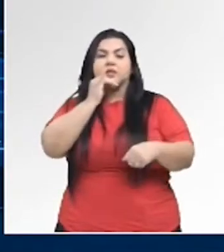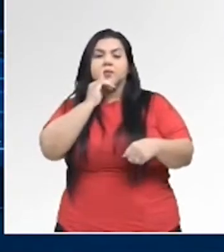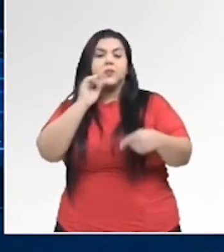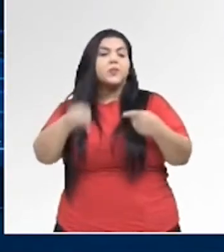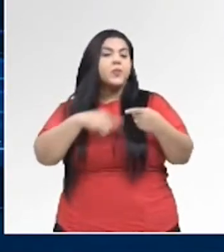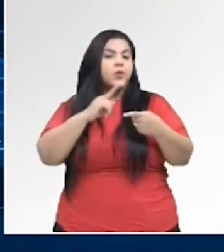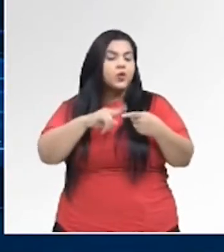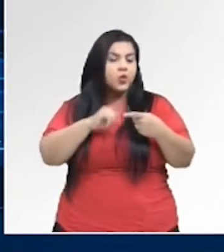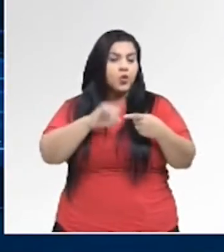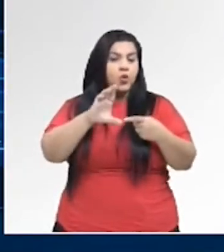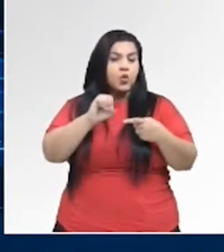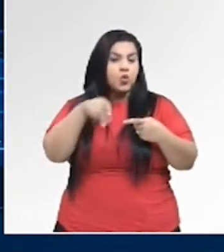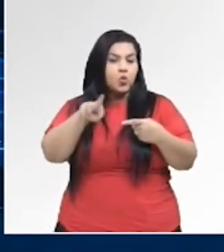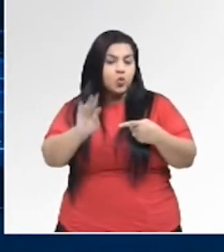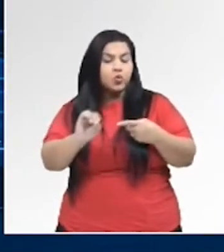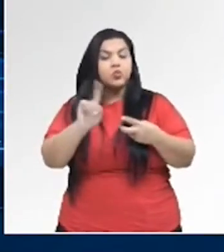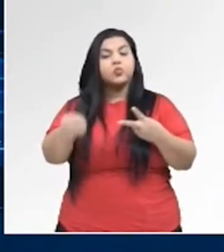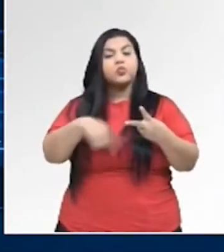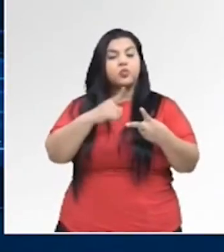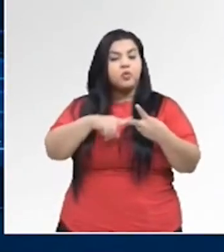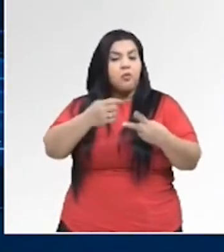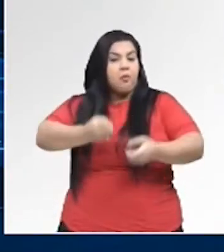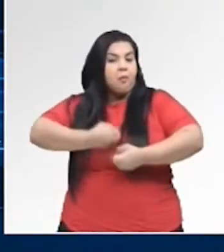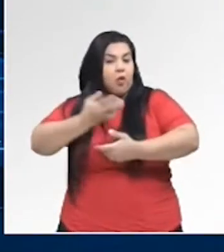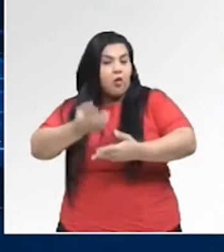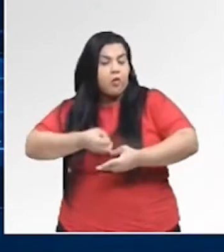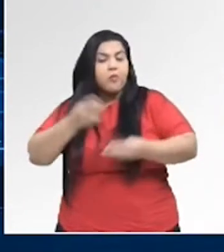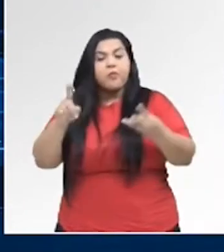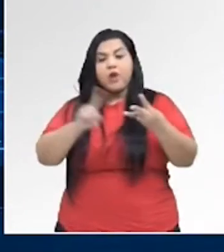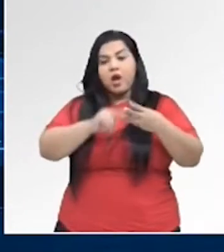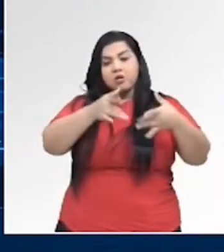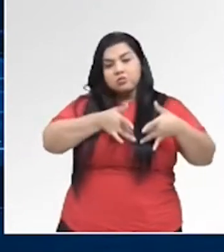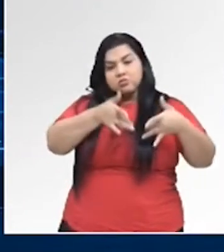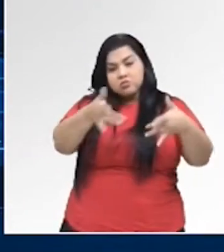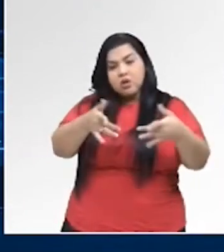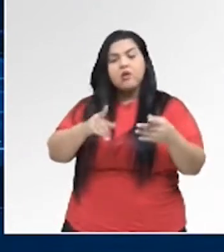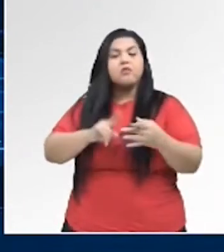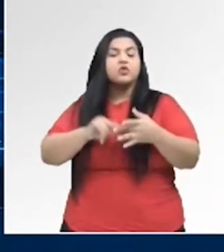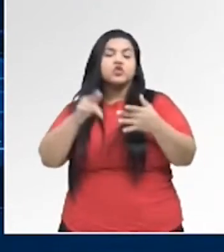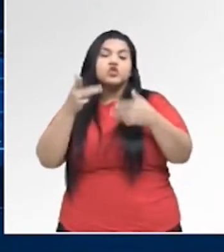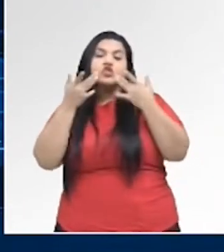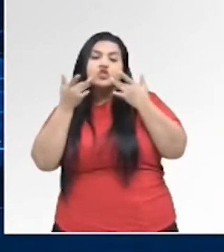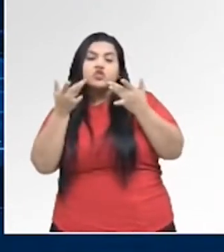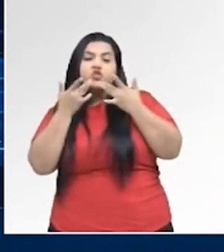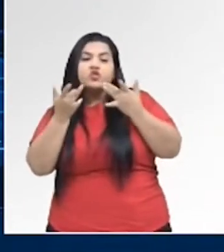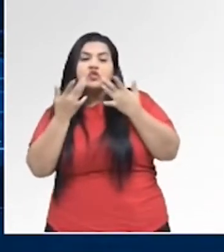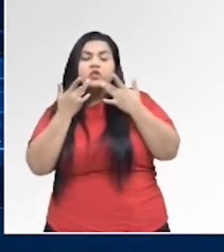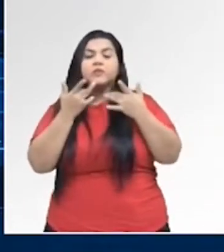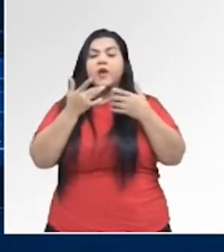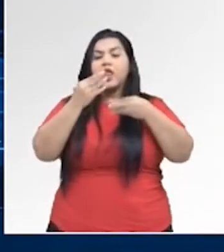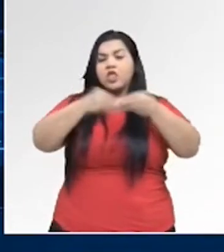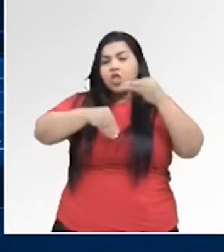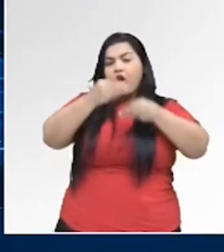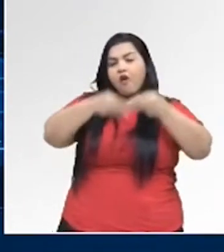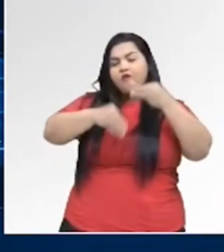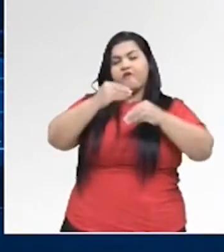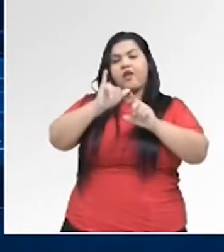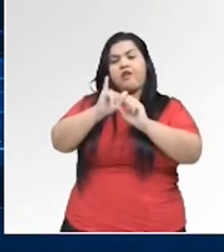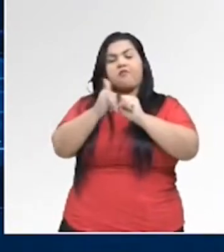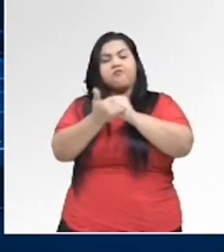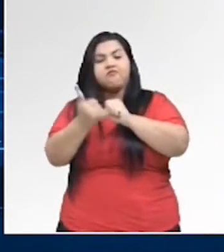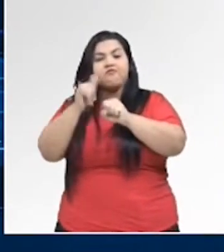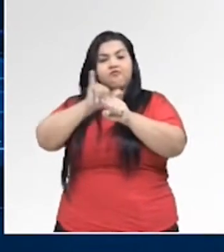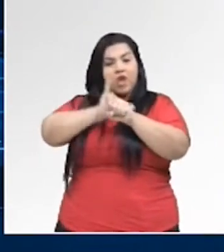quê? O conto, né, o poema, o romance, peças de teatro, novelas e crônicas.